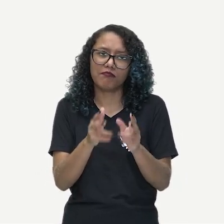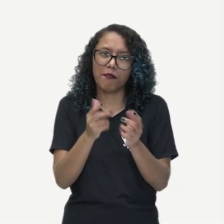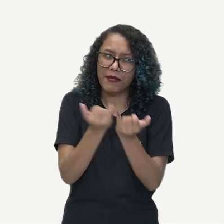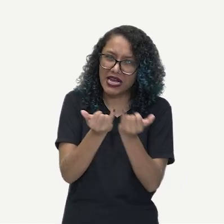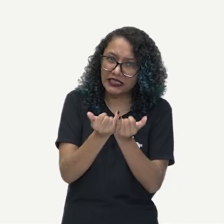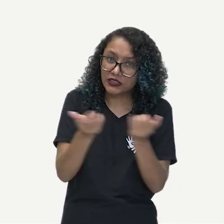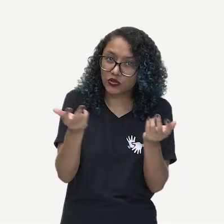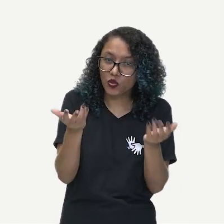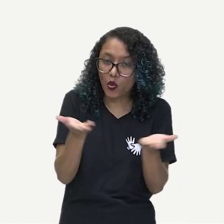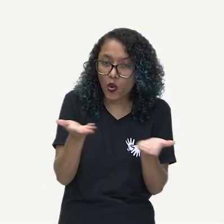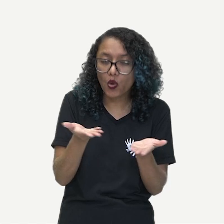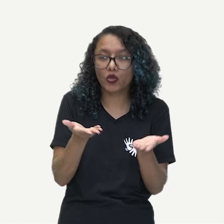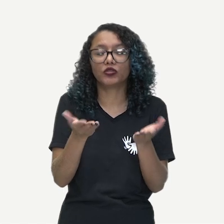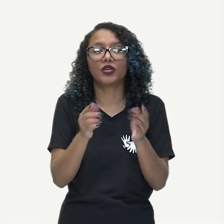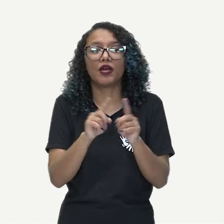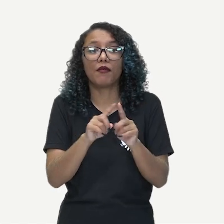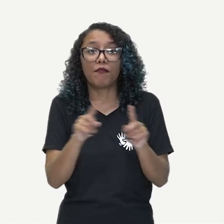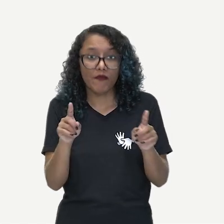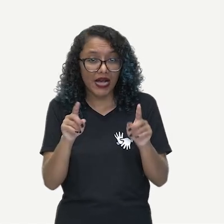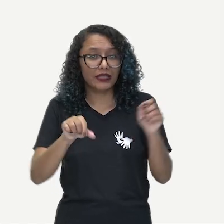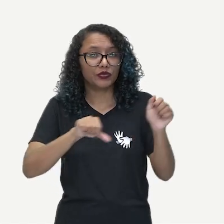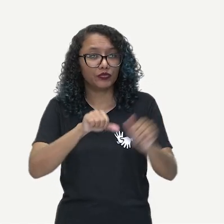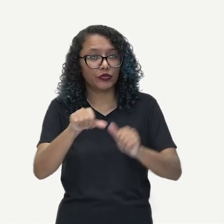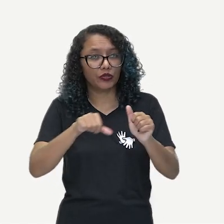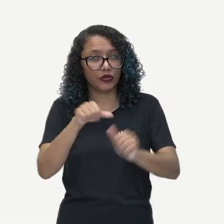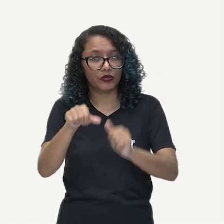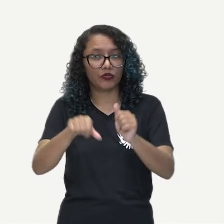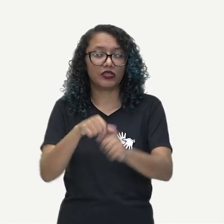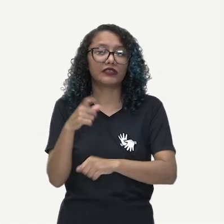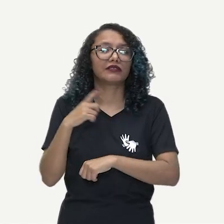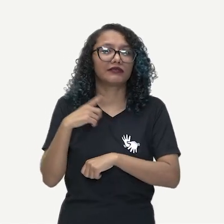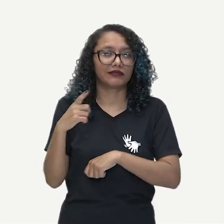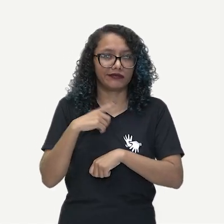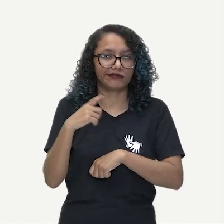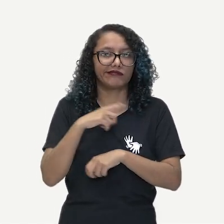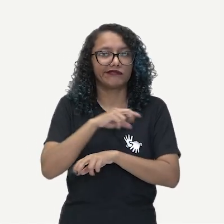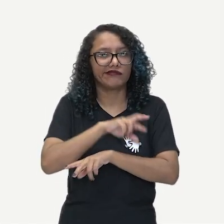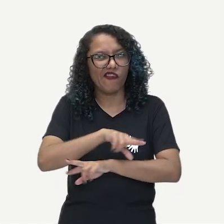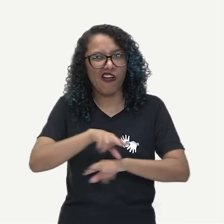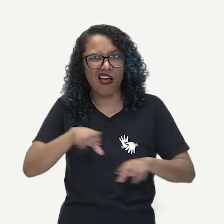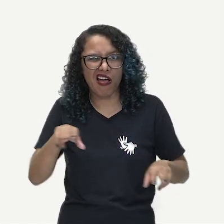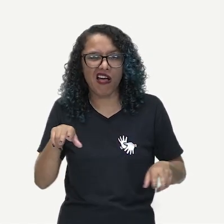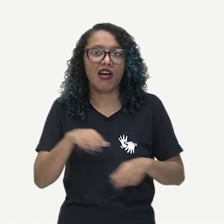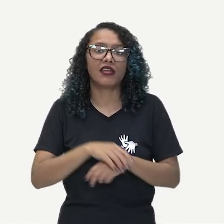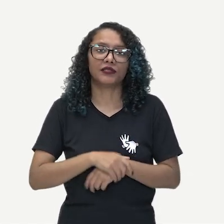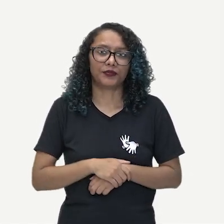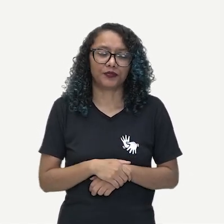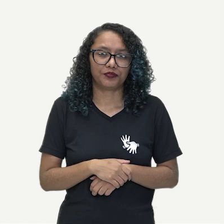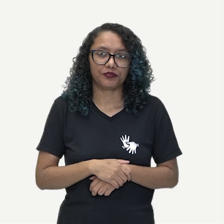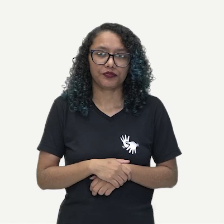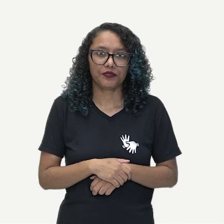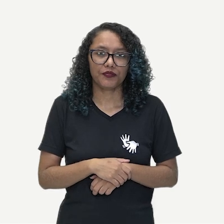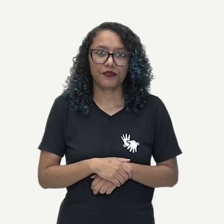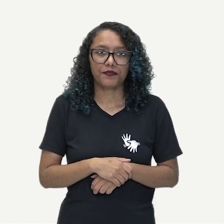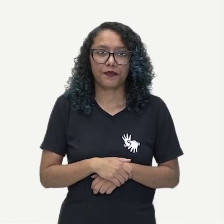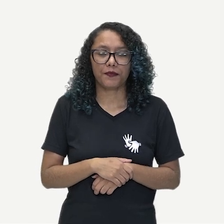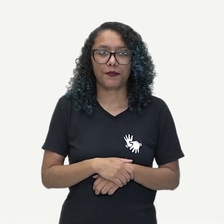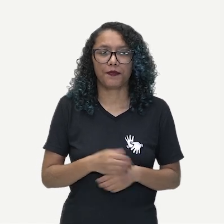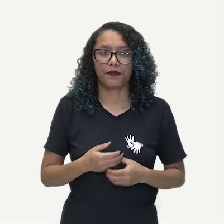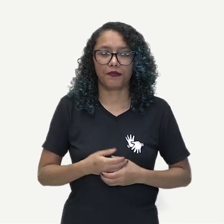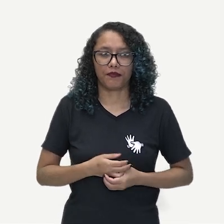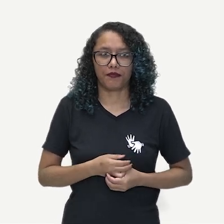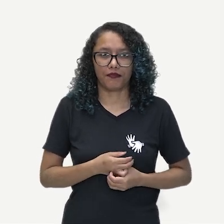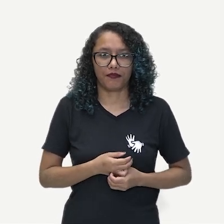gente vai verificar que houveram diversas modificações. Verificamos aí que os limites desse continente